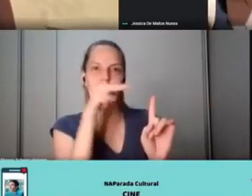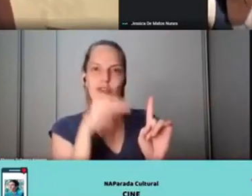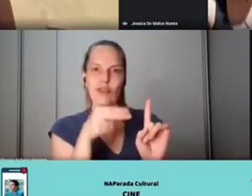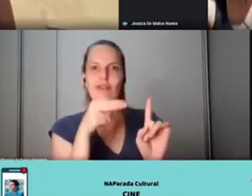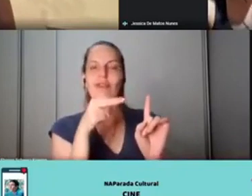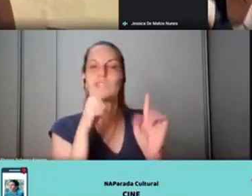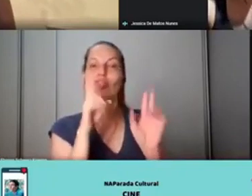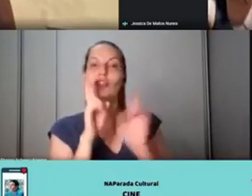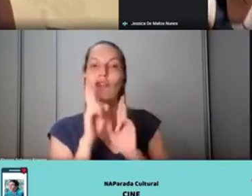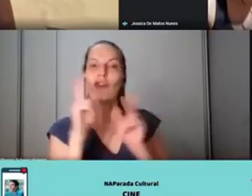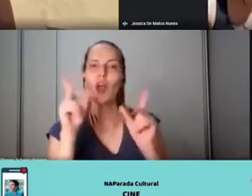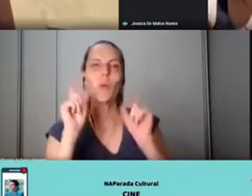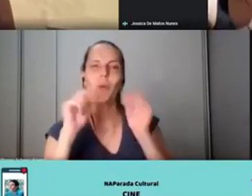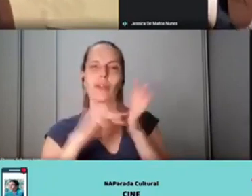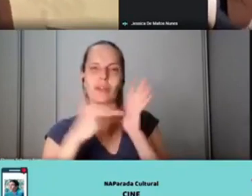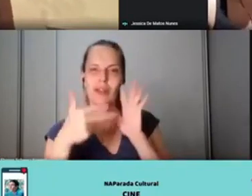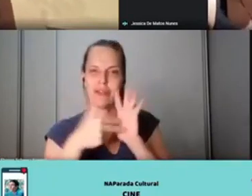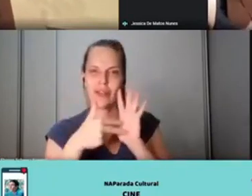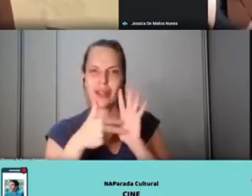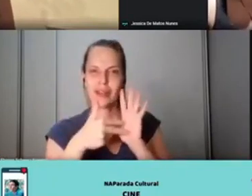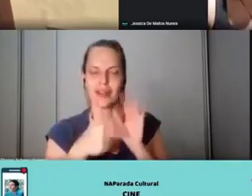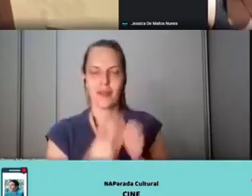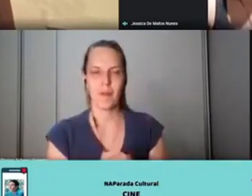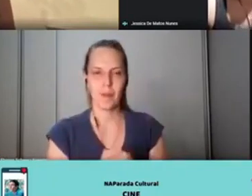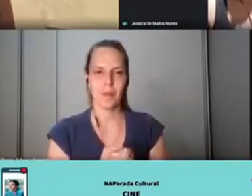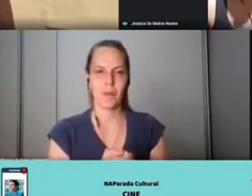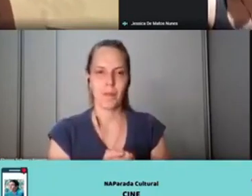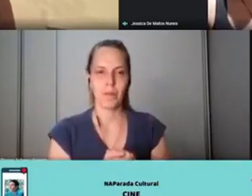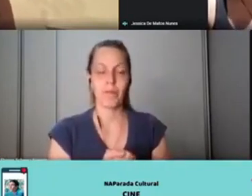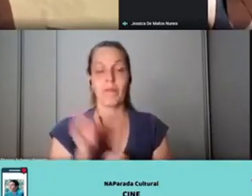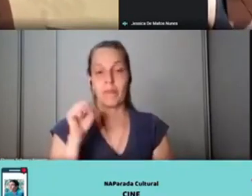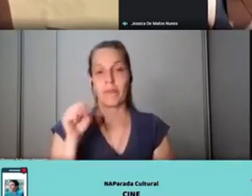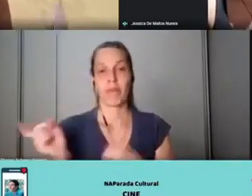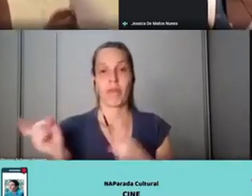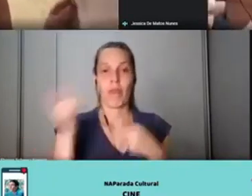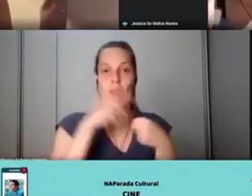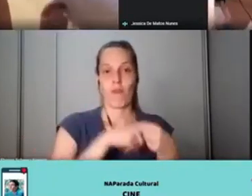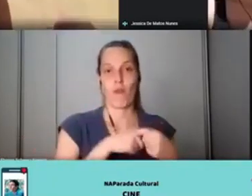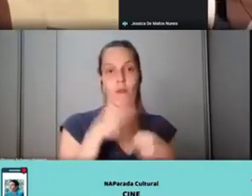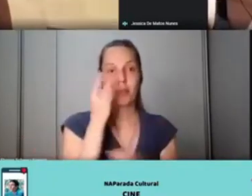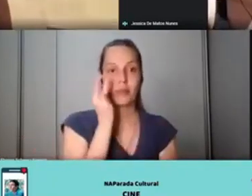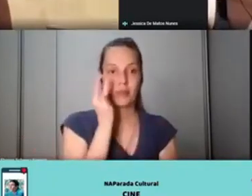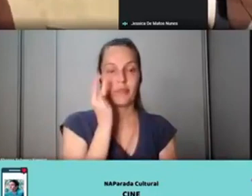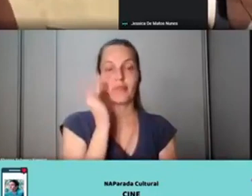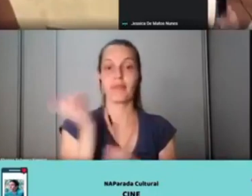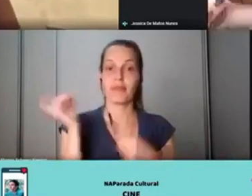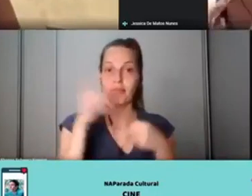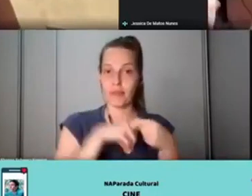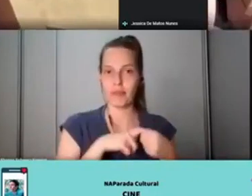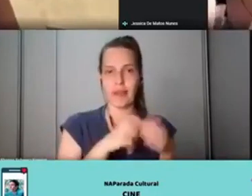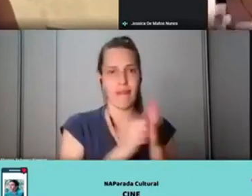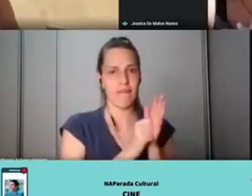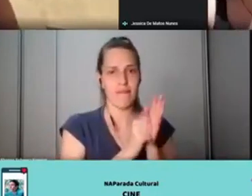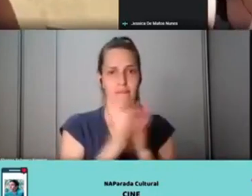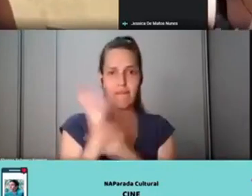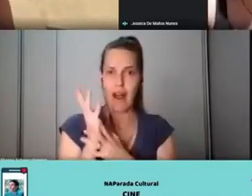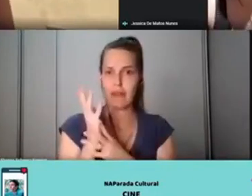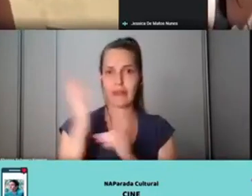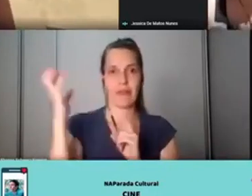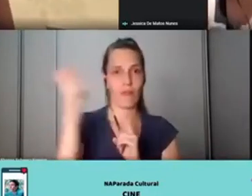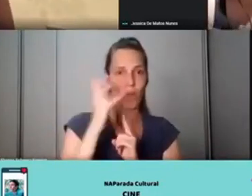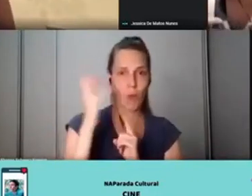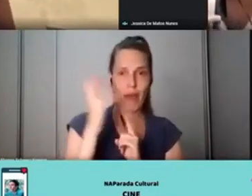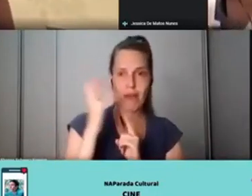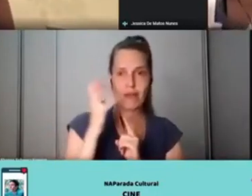Sim. E novamente, esse retorno ao presencial vai ser um retorno com vários impactos, várias reverberações, né?